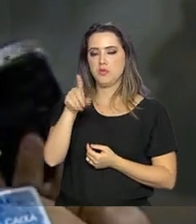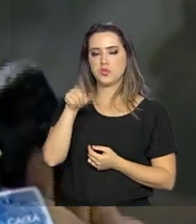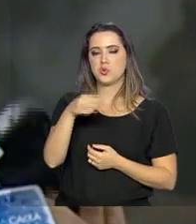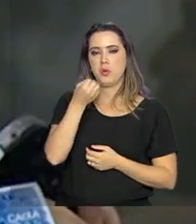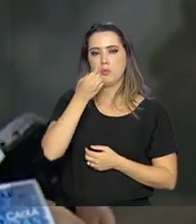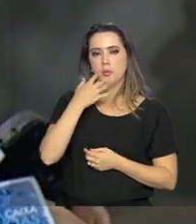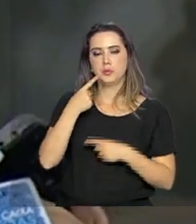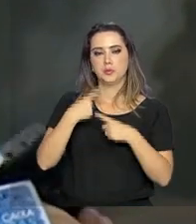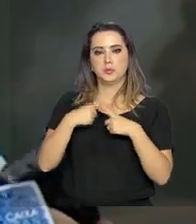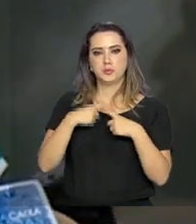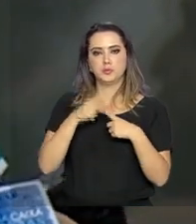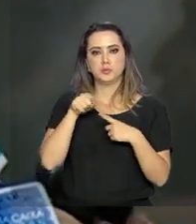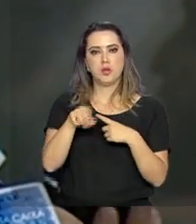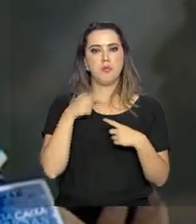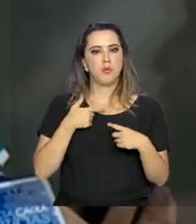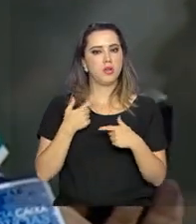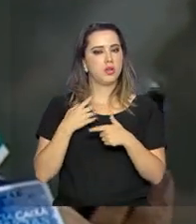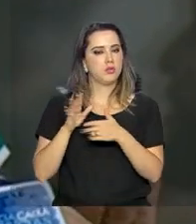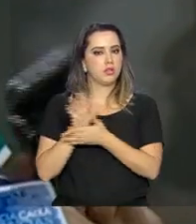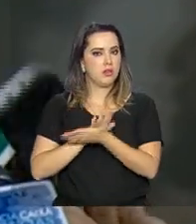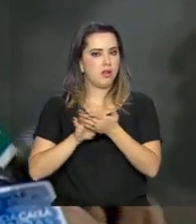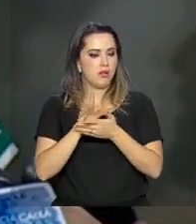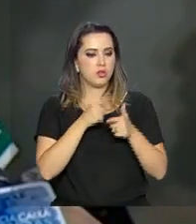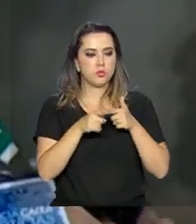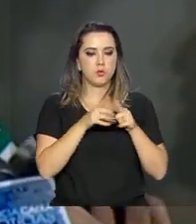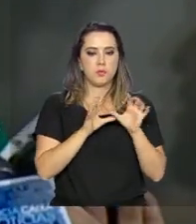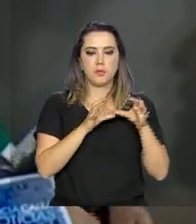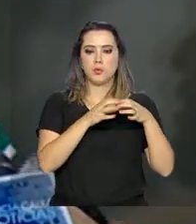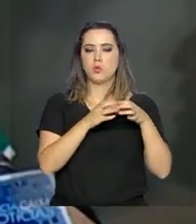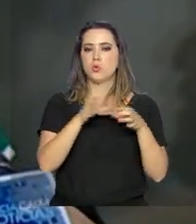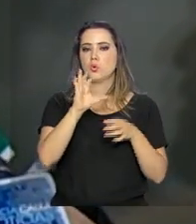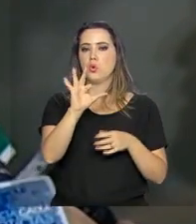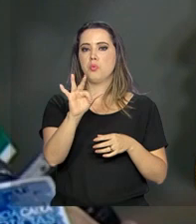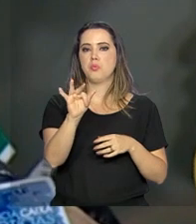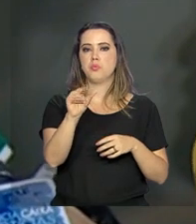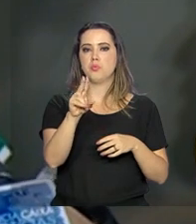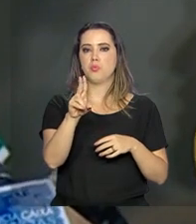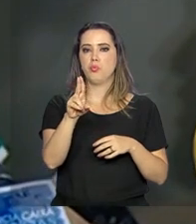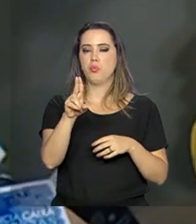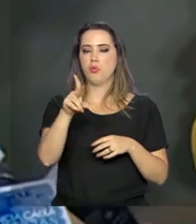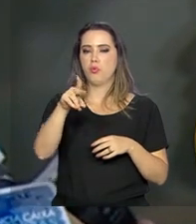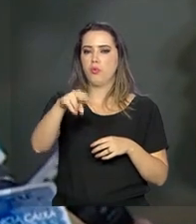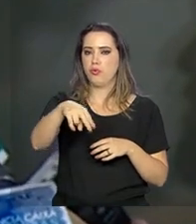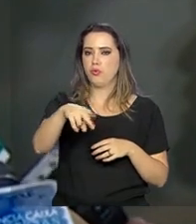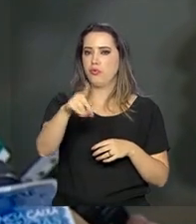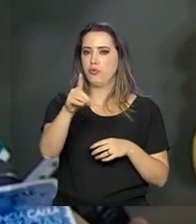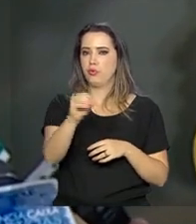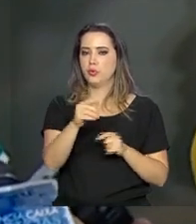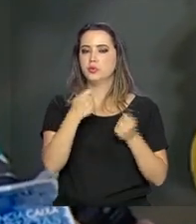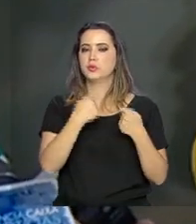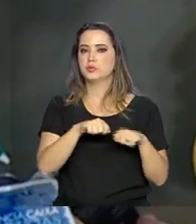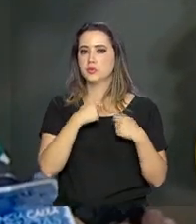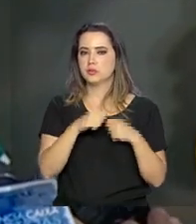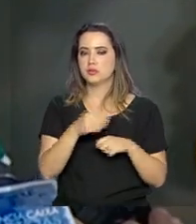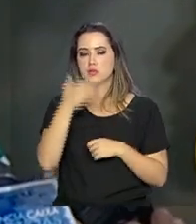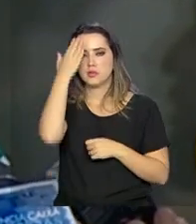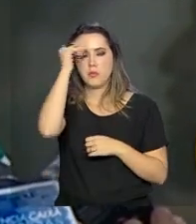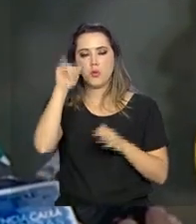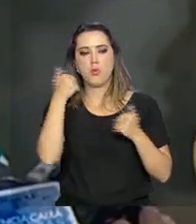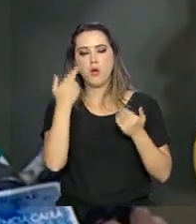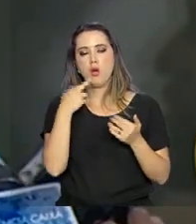inteligente que ela não afeta o custo do fundo então e ela depende do resultado do fundo então todo